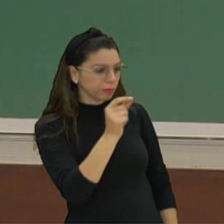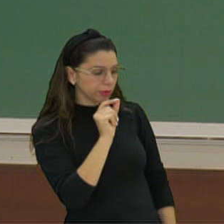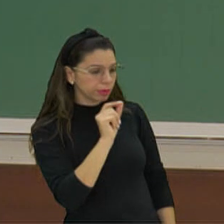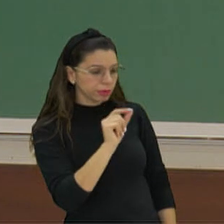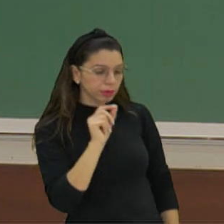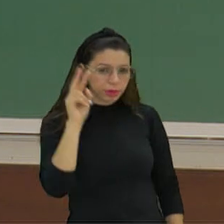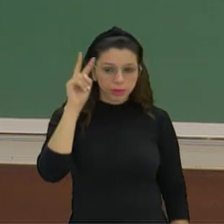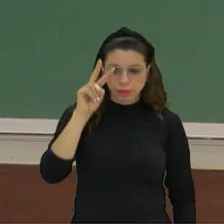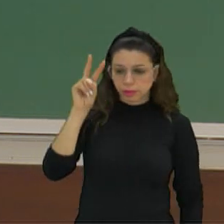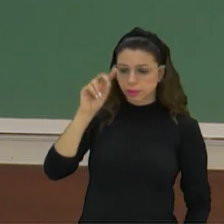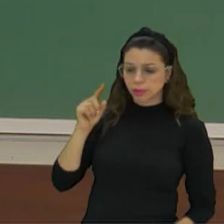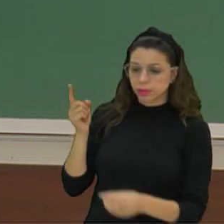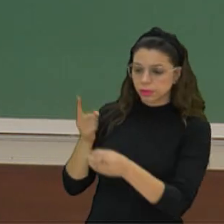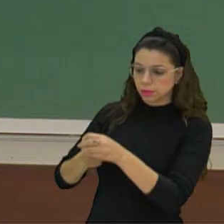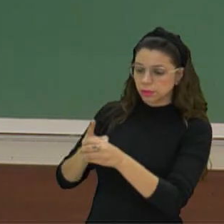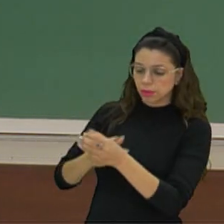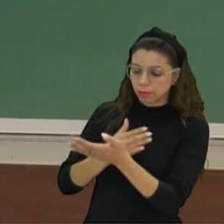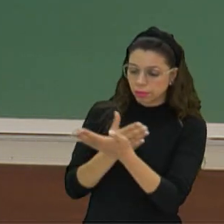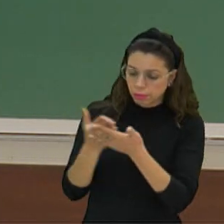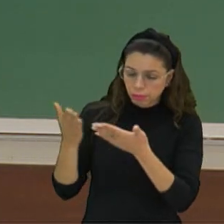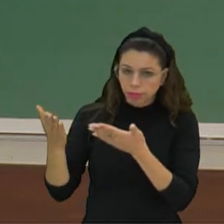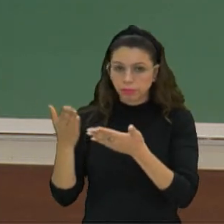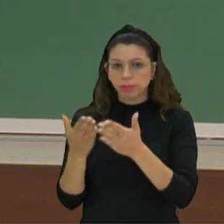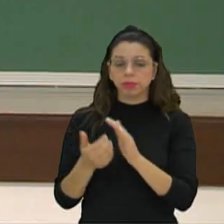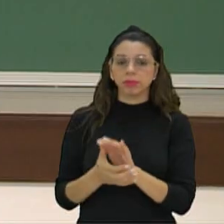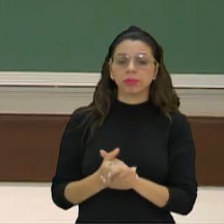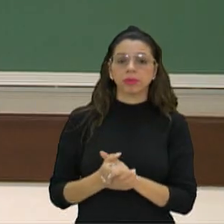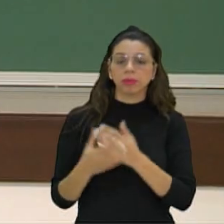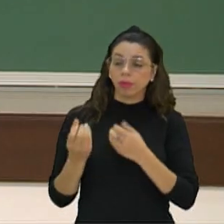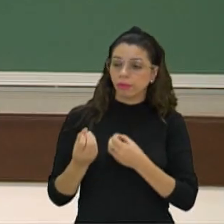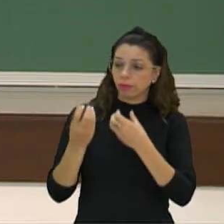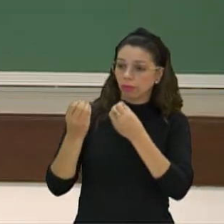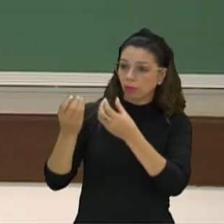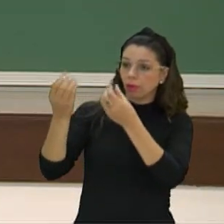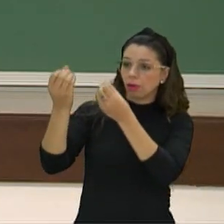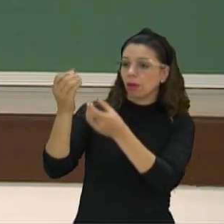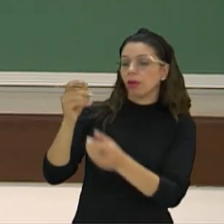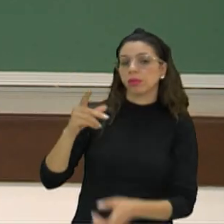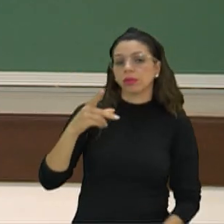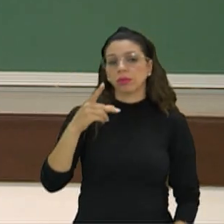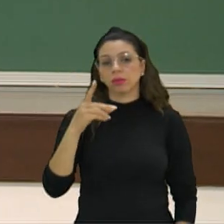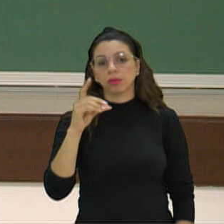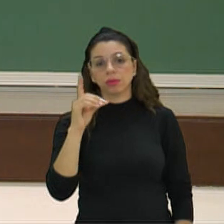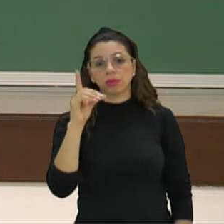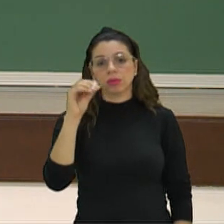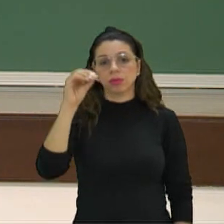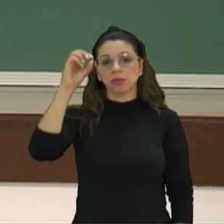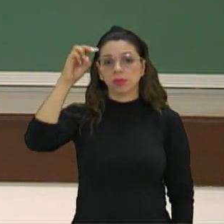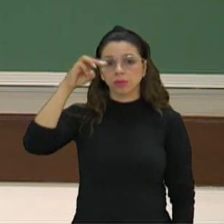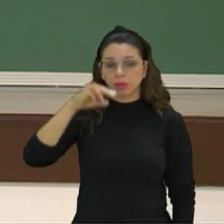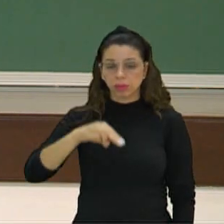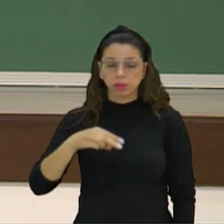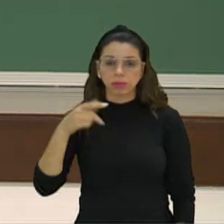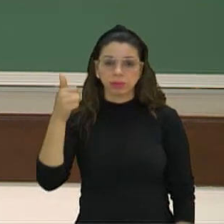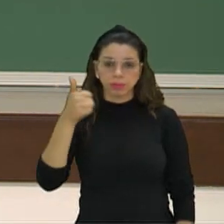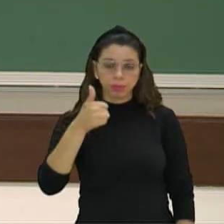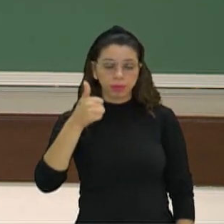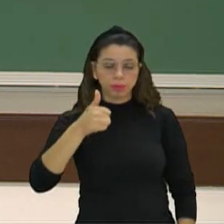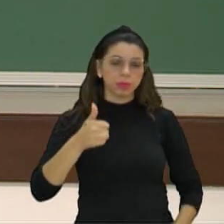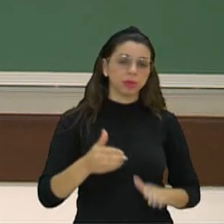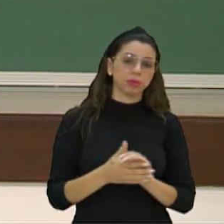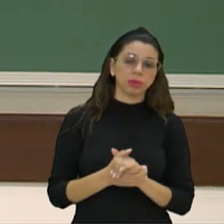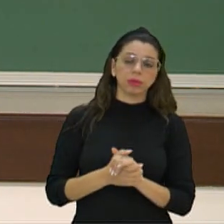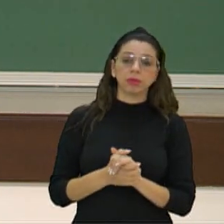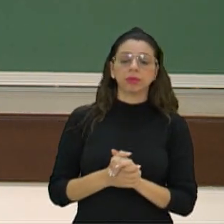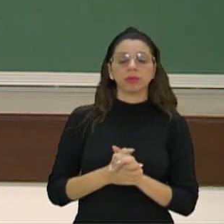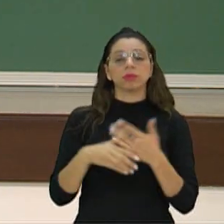a história de Petrópolis começou em uma das viagens feitas por Dom Pedro I. Então assim, quando a gente pensa em discurso